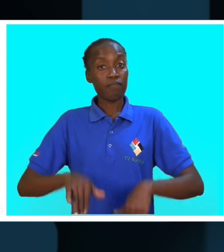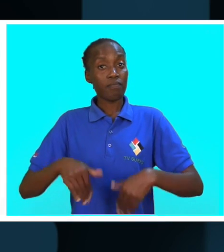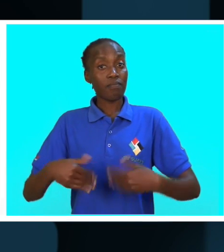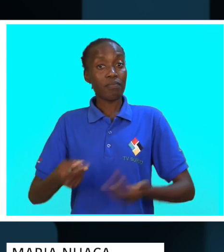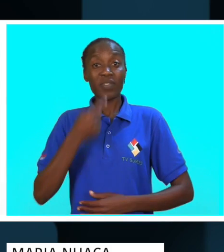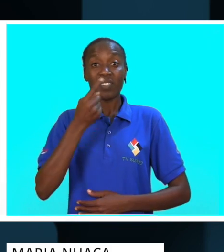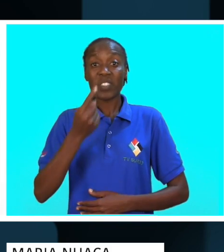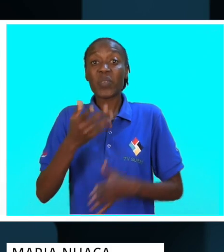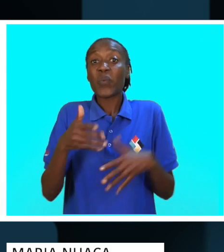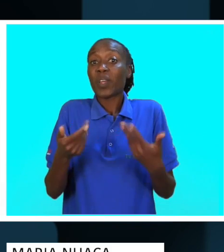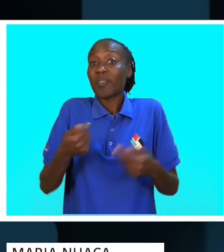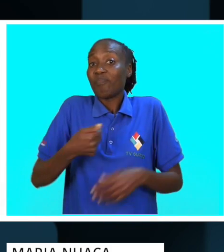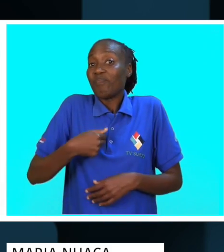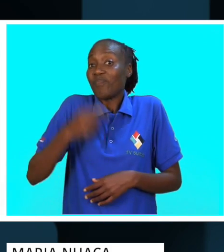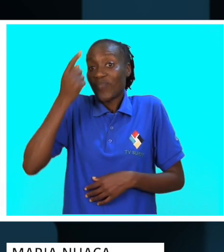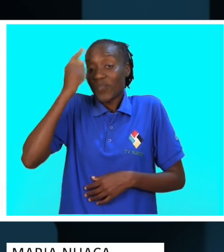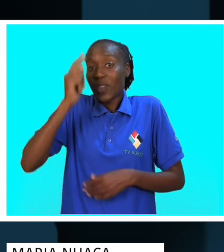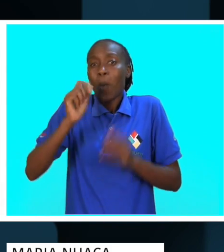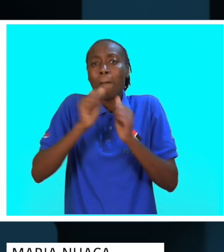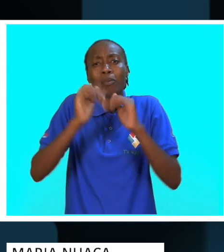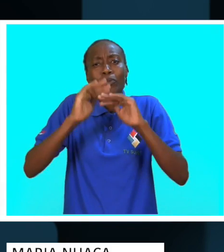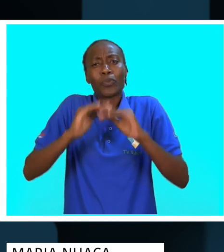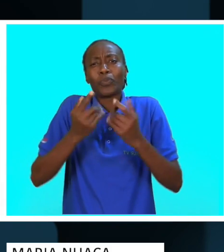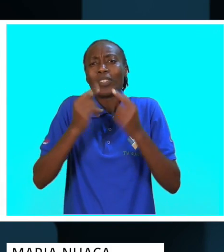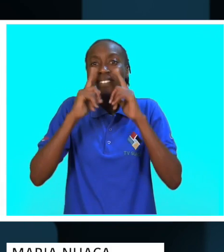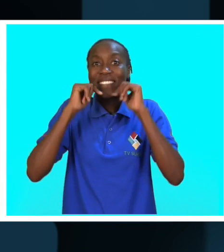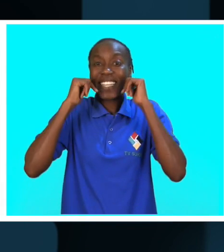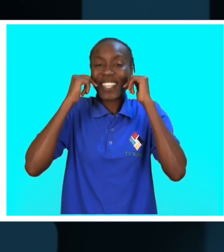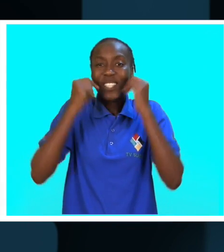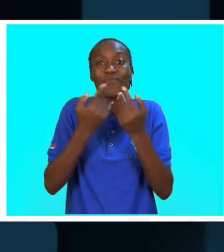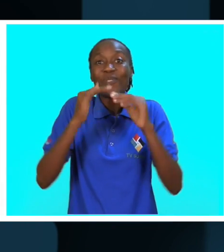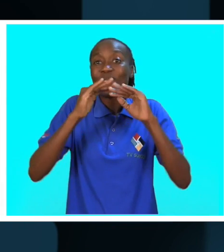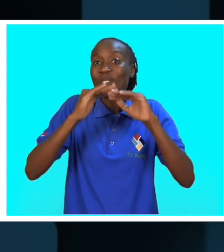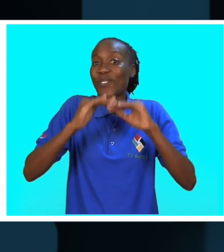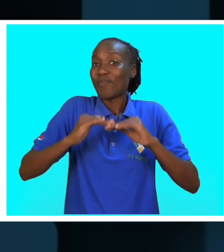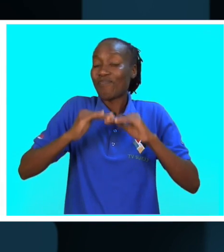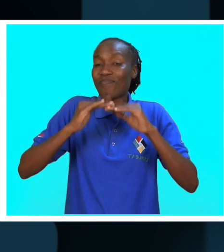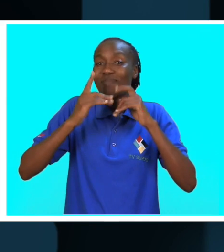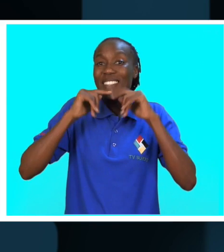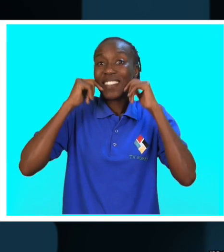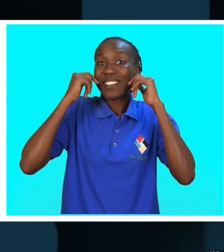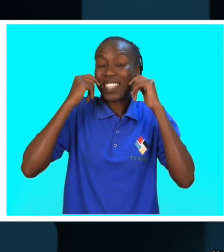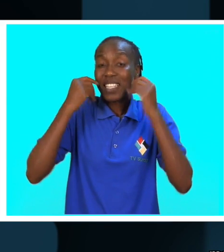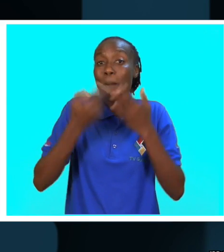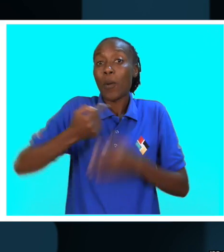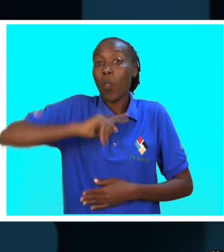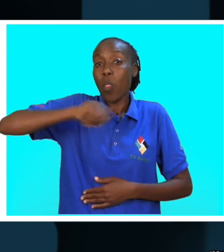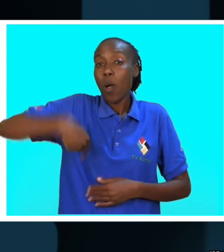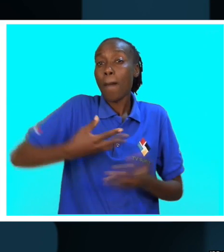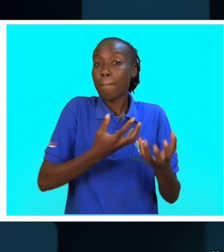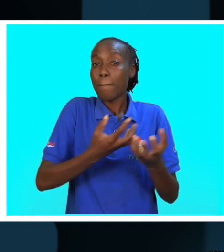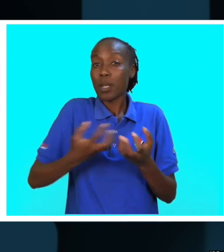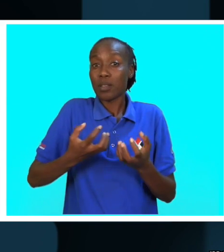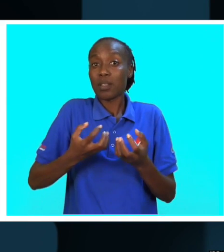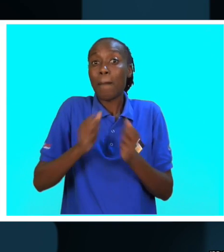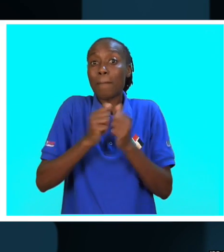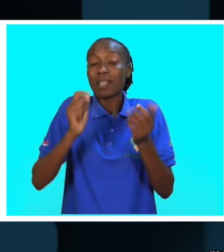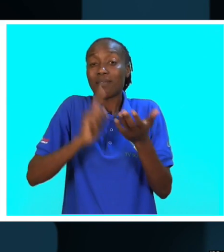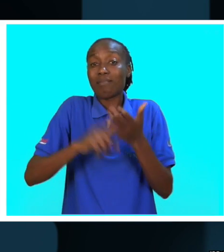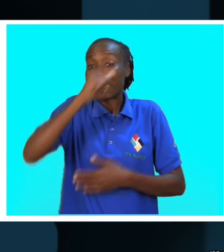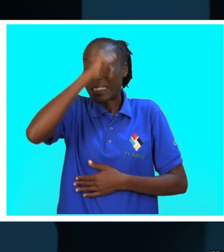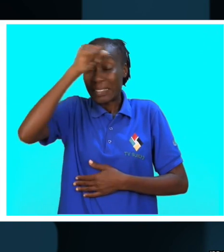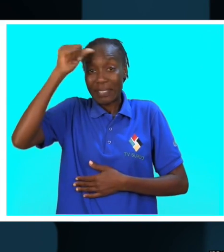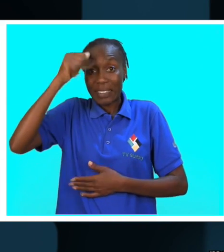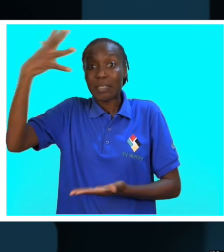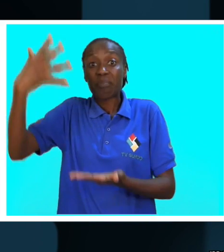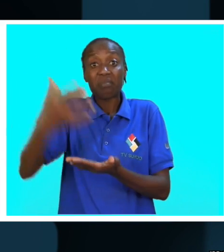Nem sei o que dizer. Estou tão feliz, que é uma coisa que nós precisamos, mas em termos financeiros ficou-nos tão difícil